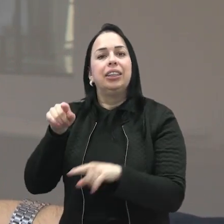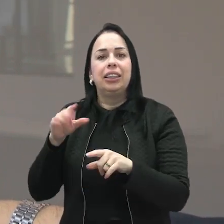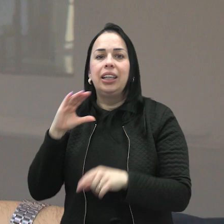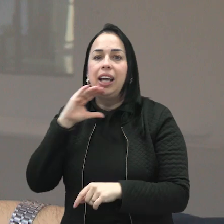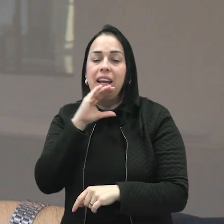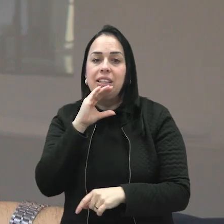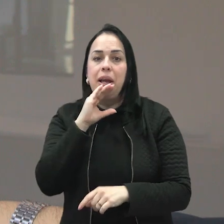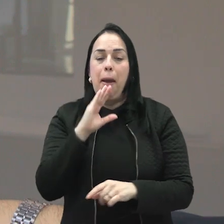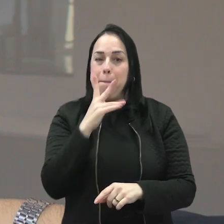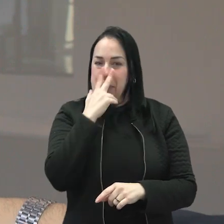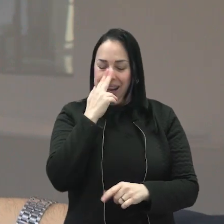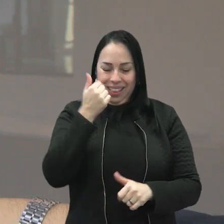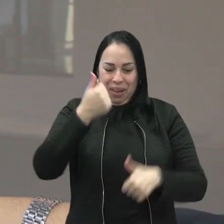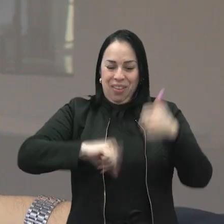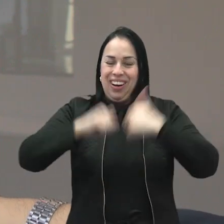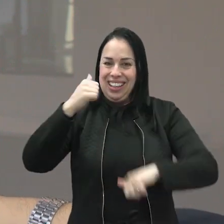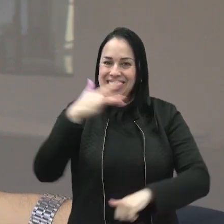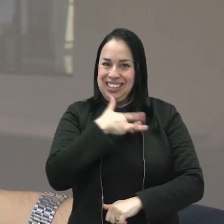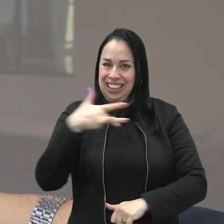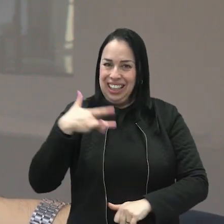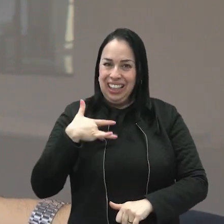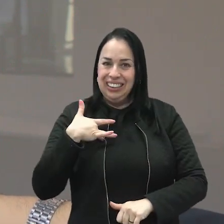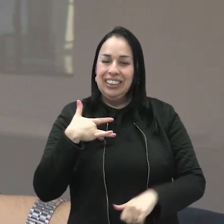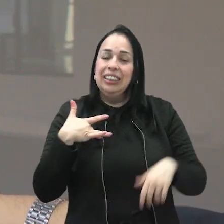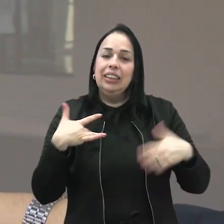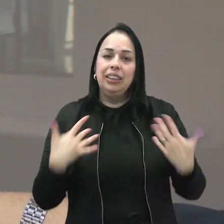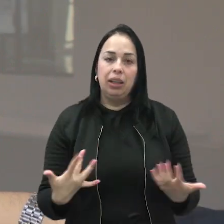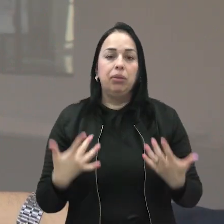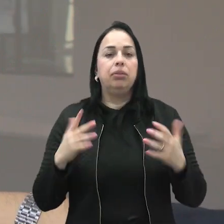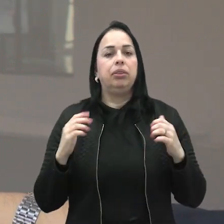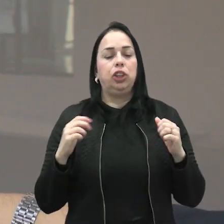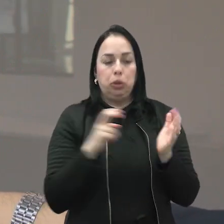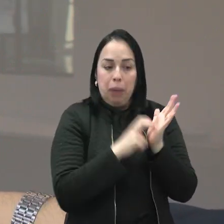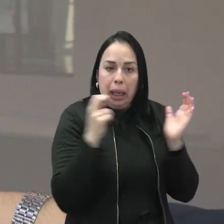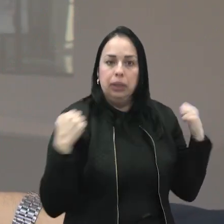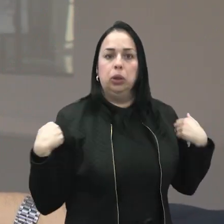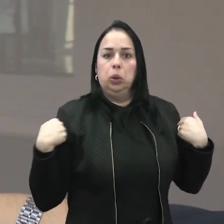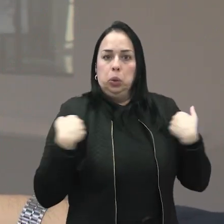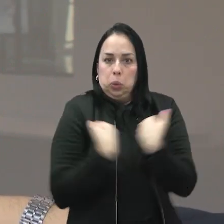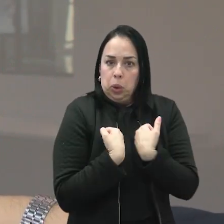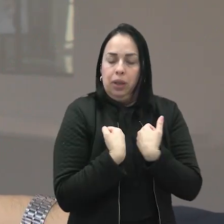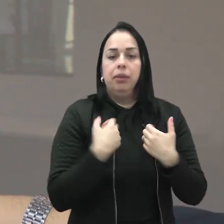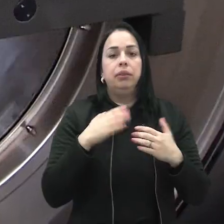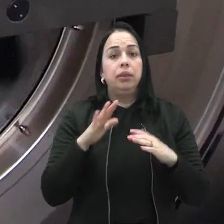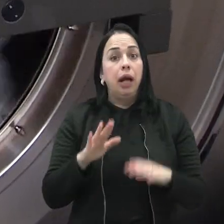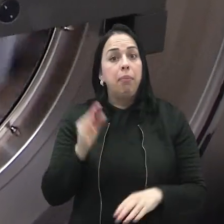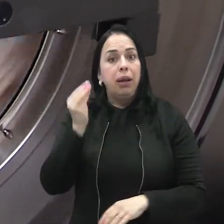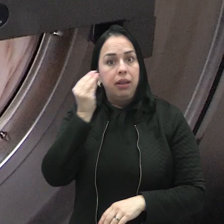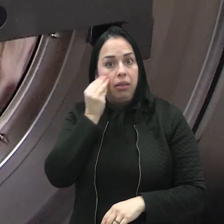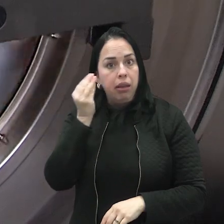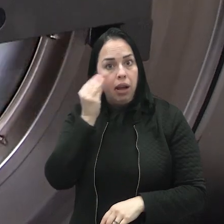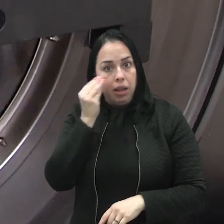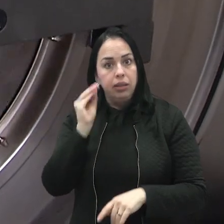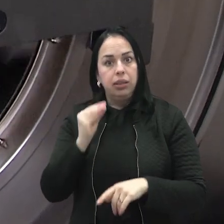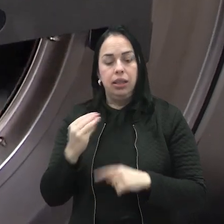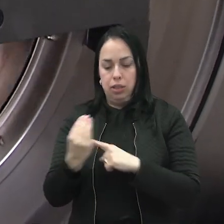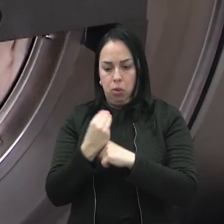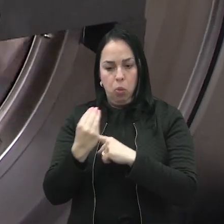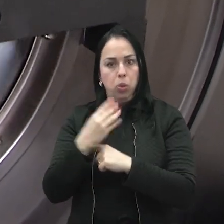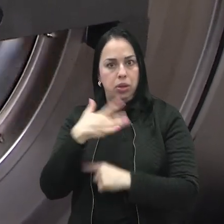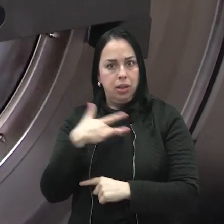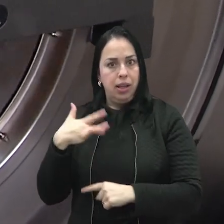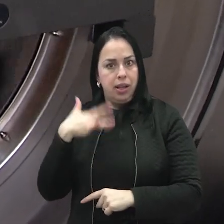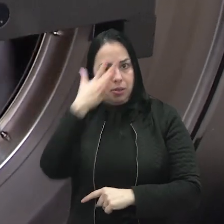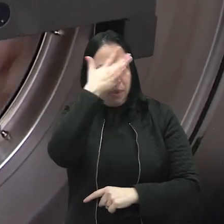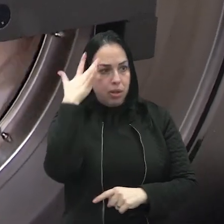teste principalmente para a saúde da gente, né? Então, principalmente reforçar o casaco pela manhã. Para cuidar da